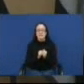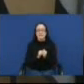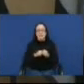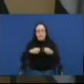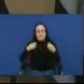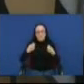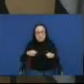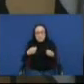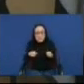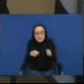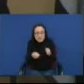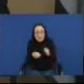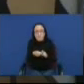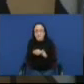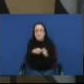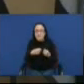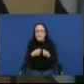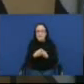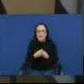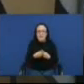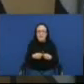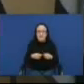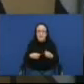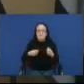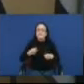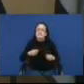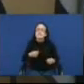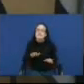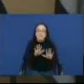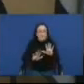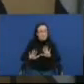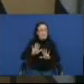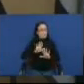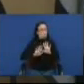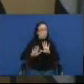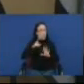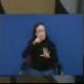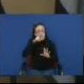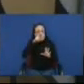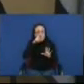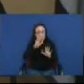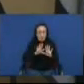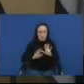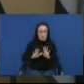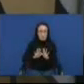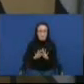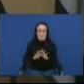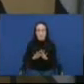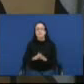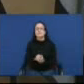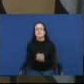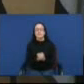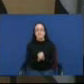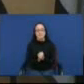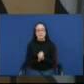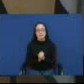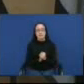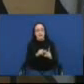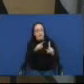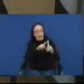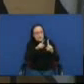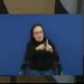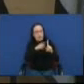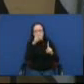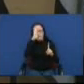prevenção primária é muito mais efetiva do que qualquer reabilitação, do que qualquer tratamento. Né?